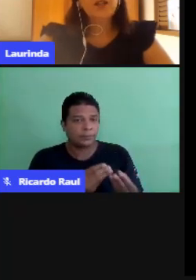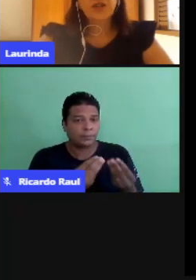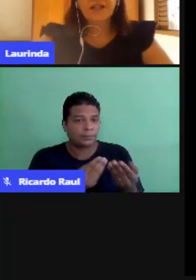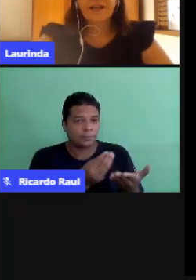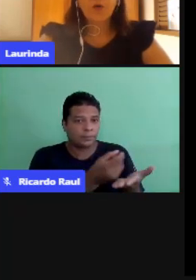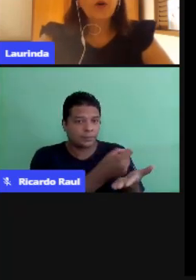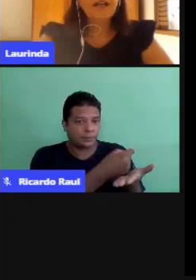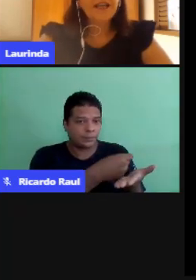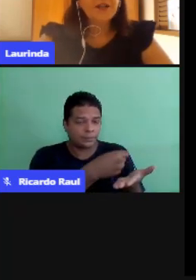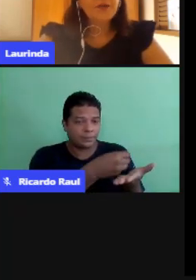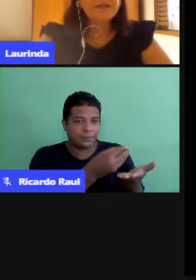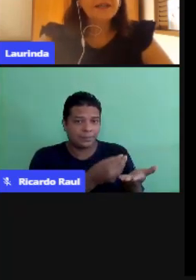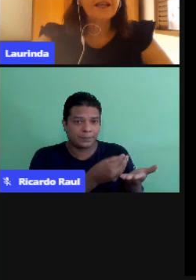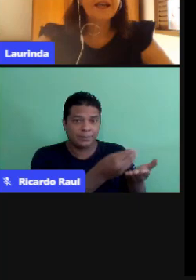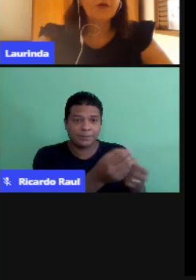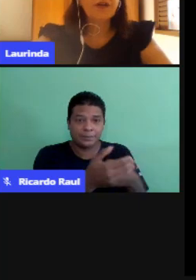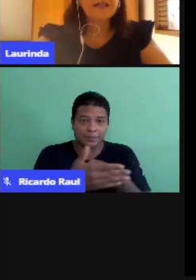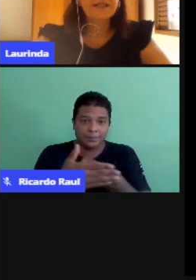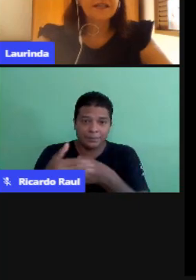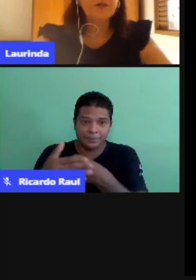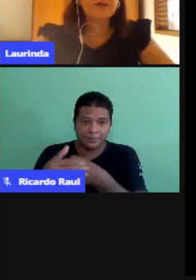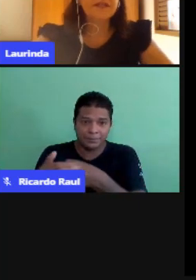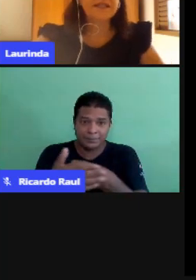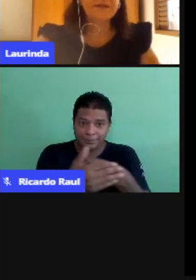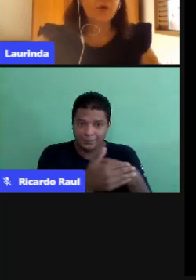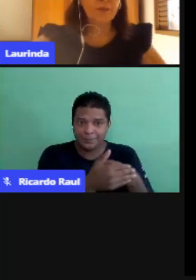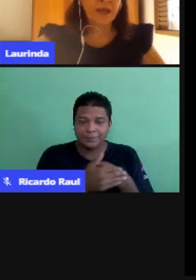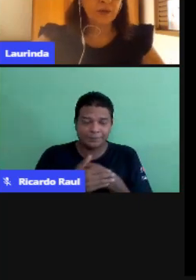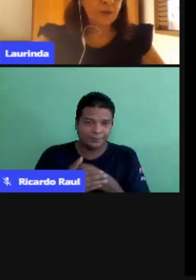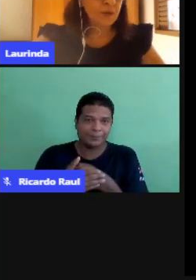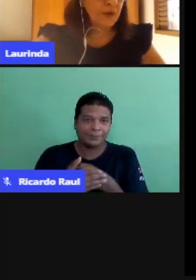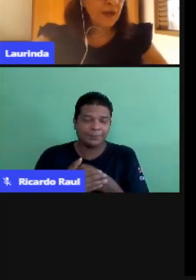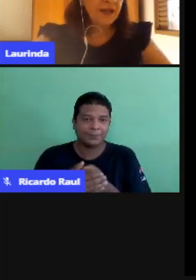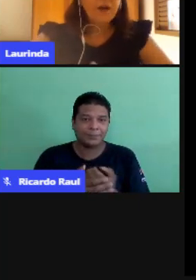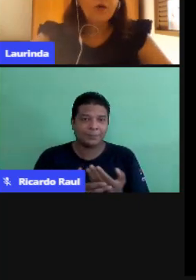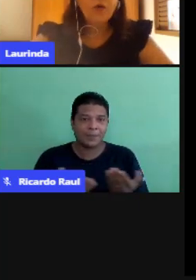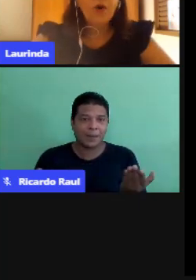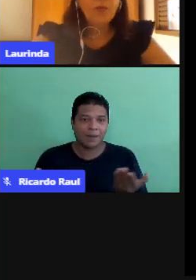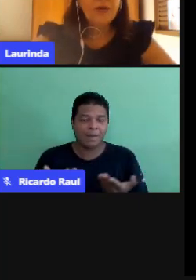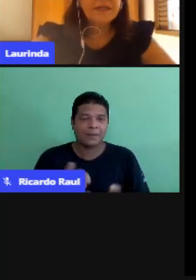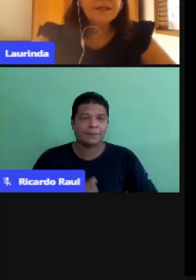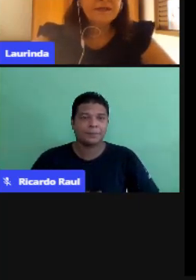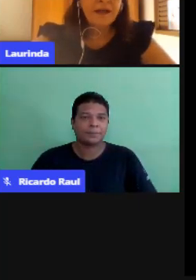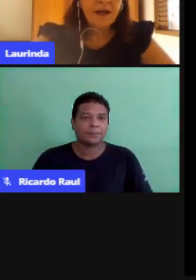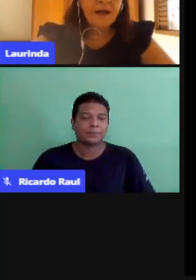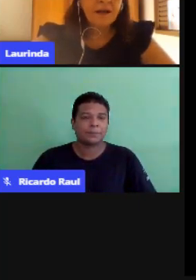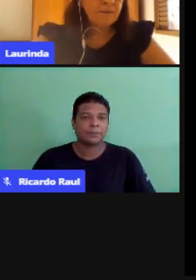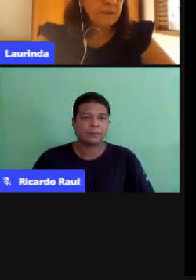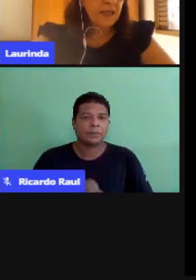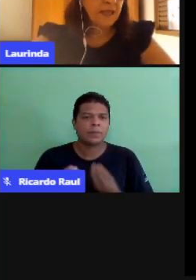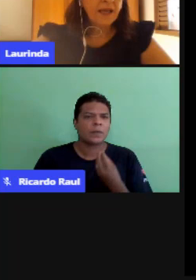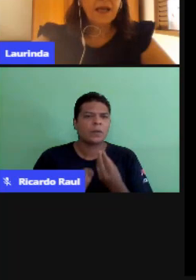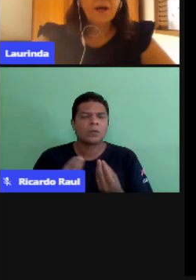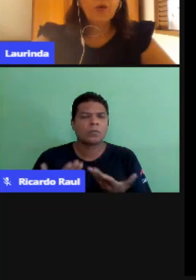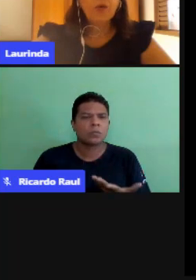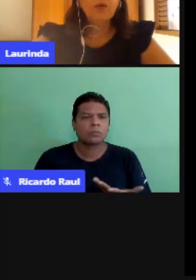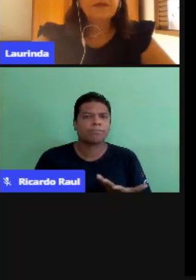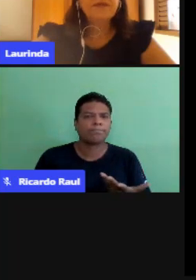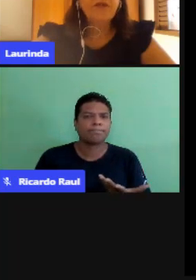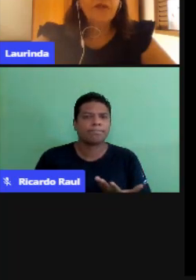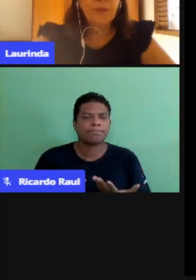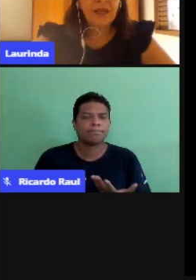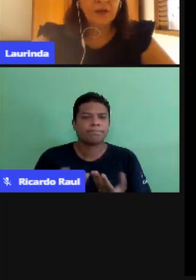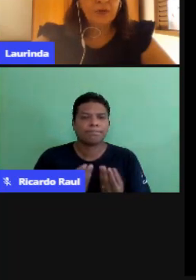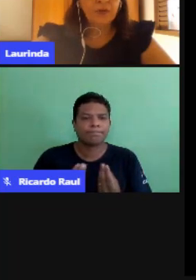se sentirem acolhidos e reconhecidos nesse momento. Como está